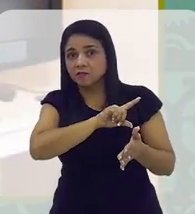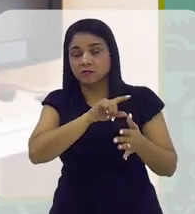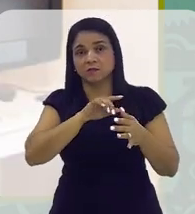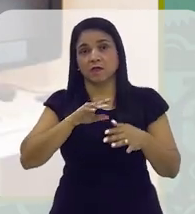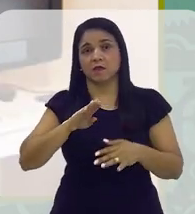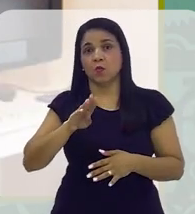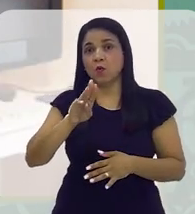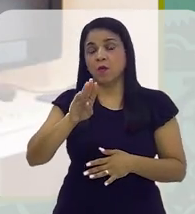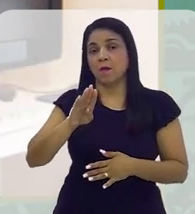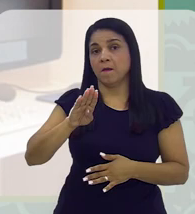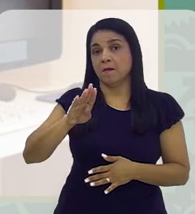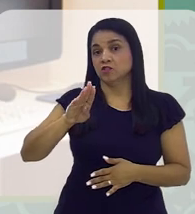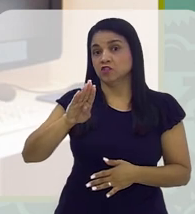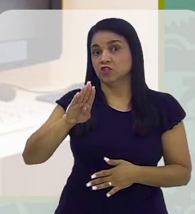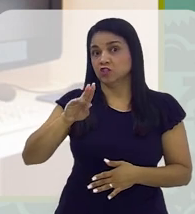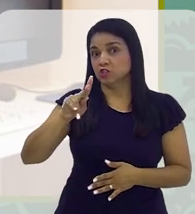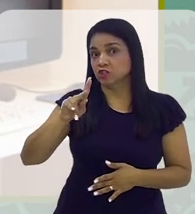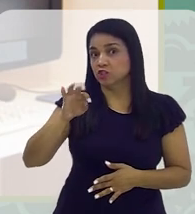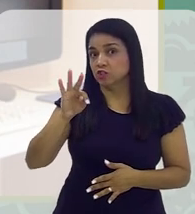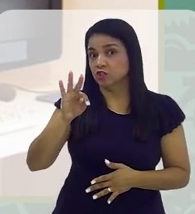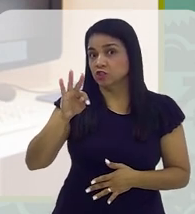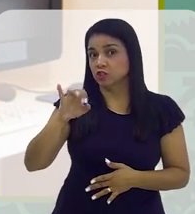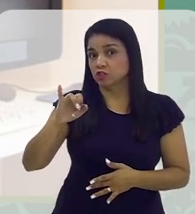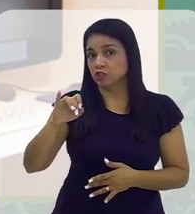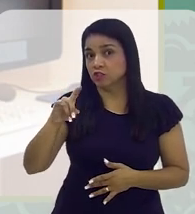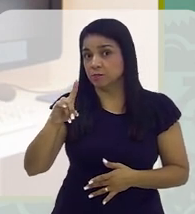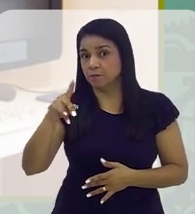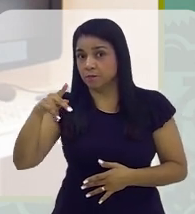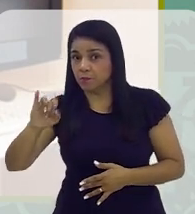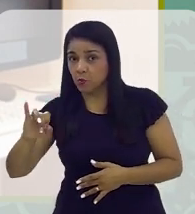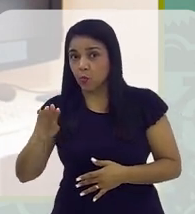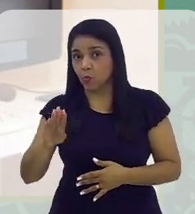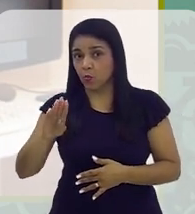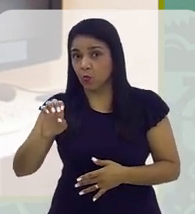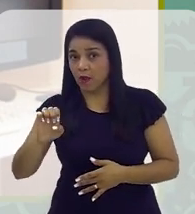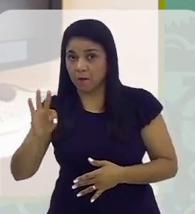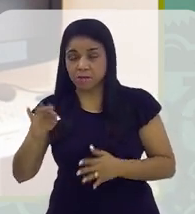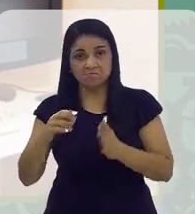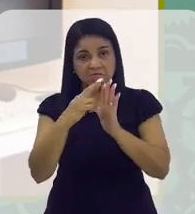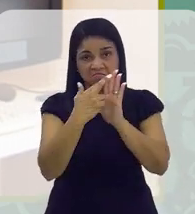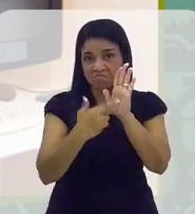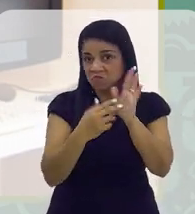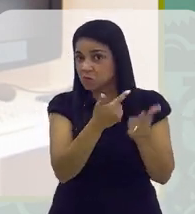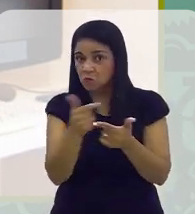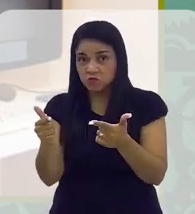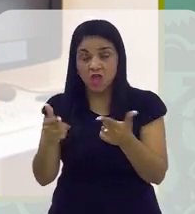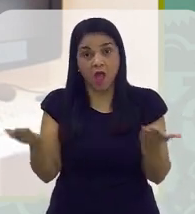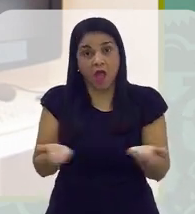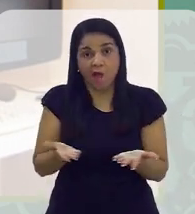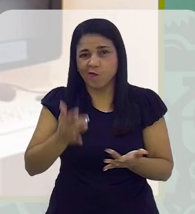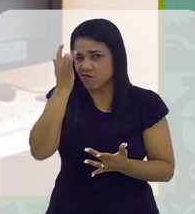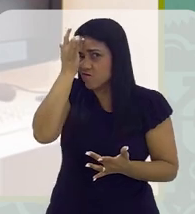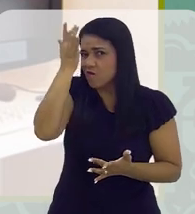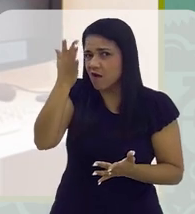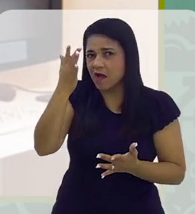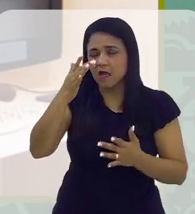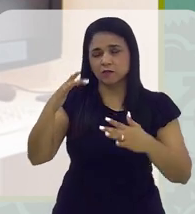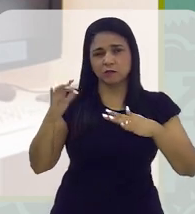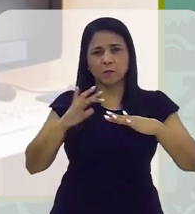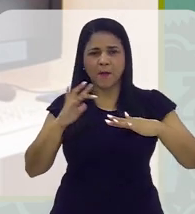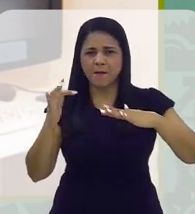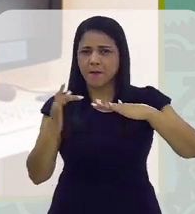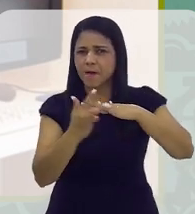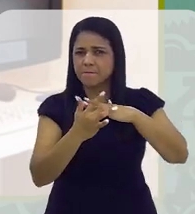Deep Web, uma área da internet que fica escondida e tem pouca regulamentação, agora preenchem com mais facilidade as